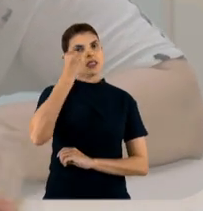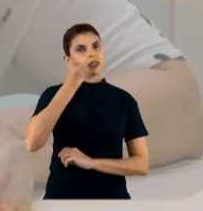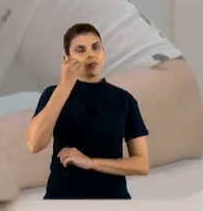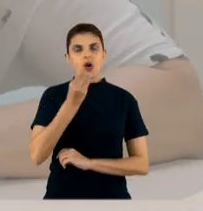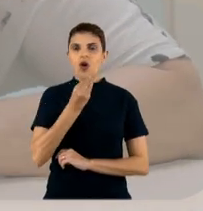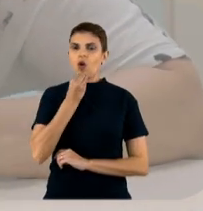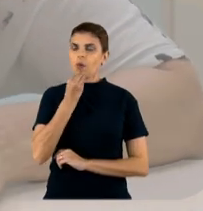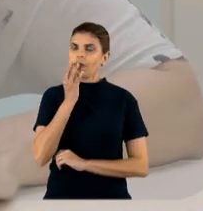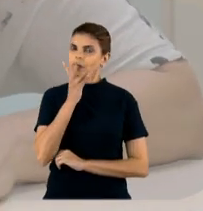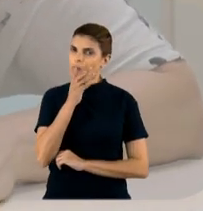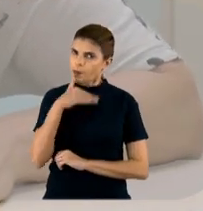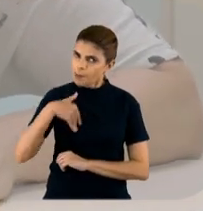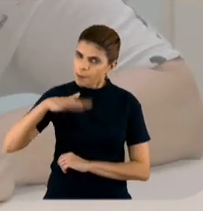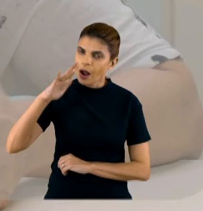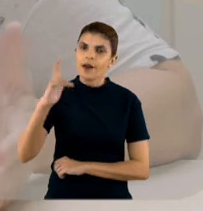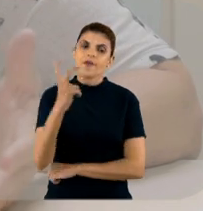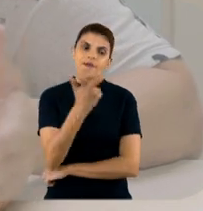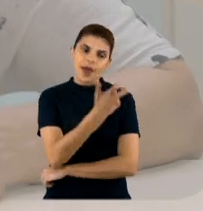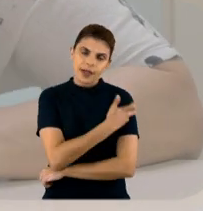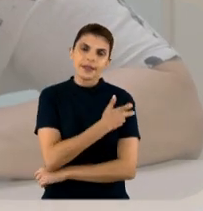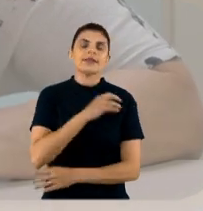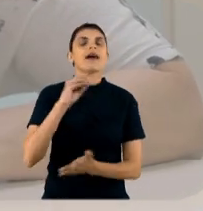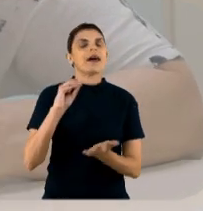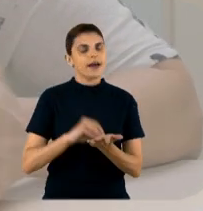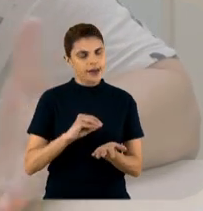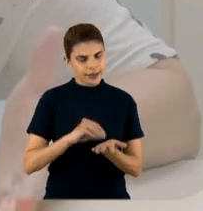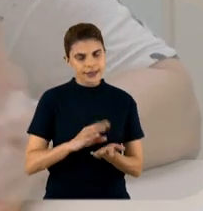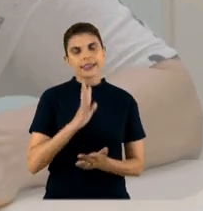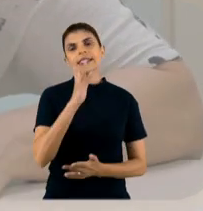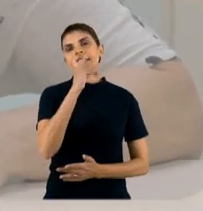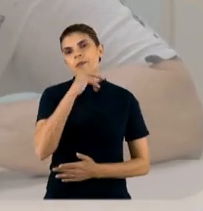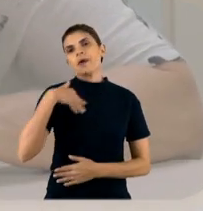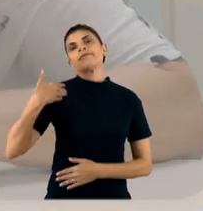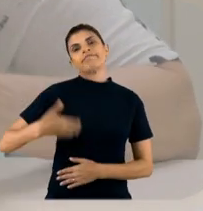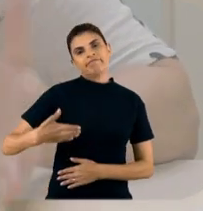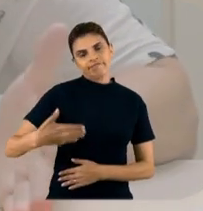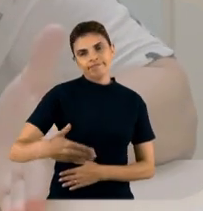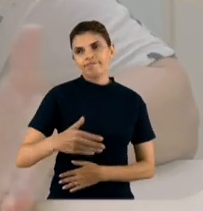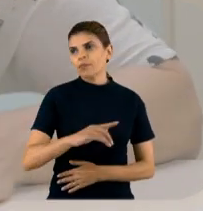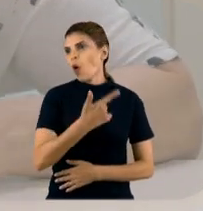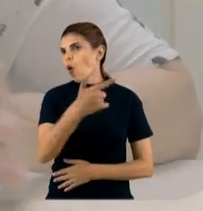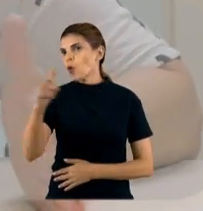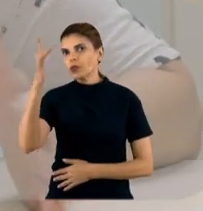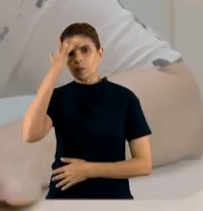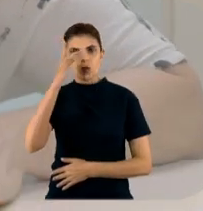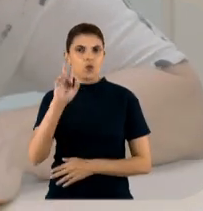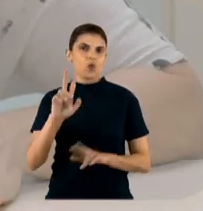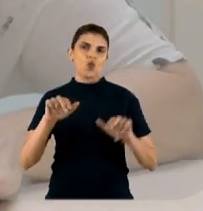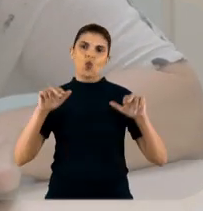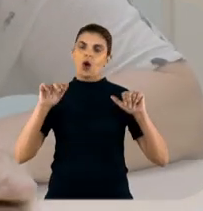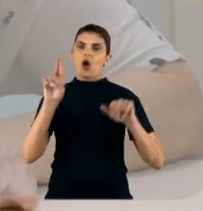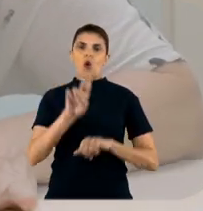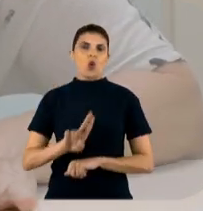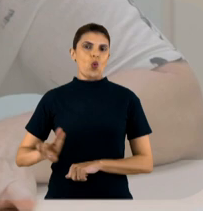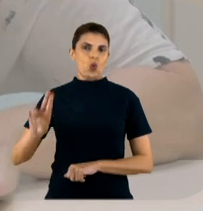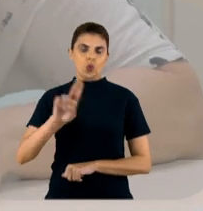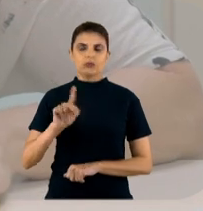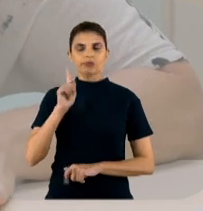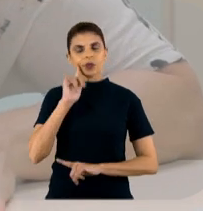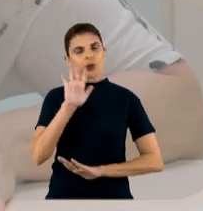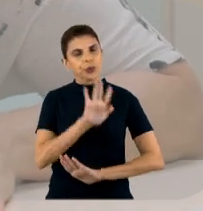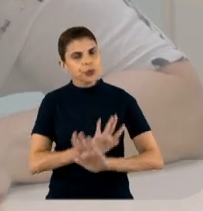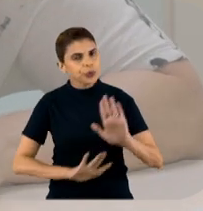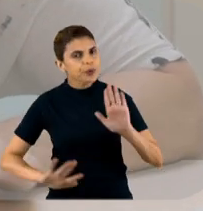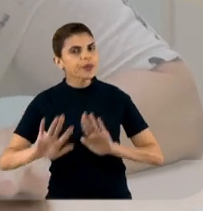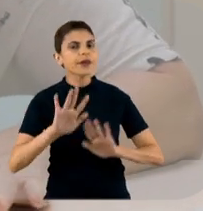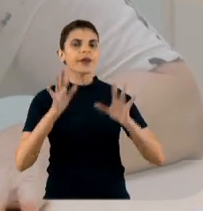você obviamente Tem que demorar mais e o a vacina ainda mais a vacina vai ser uma coisa que ninguém usou antes então tem que existir